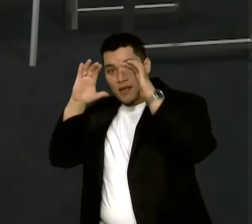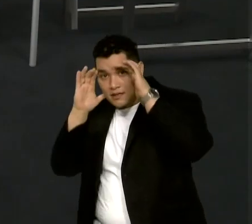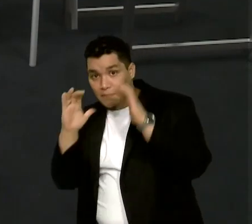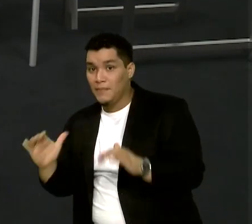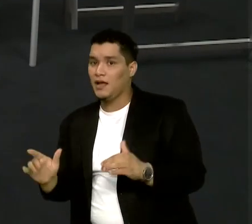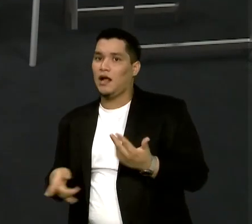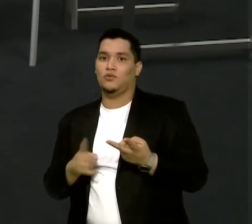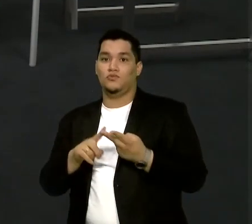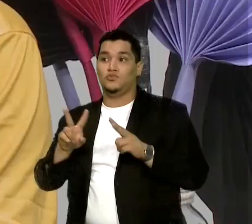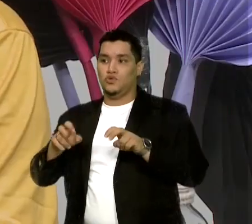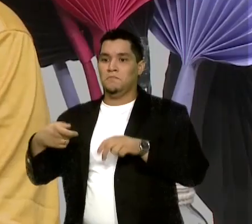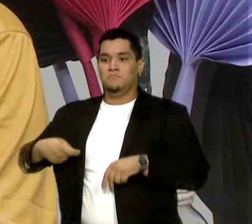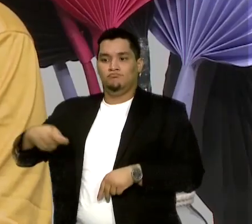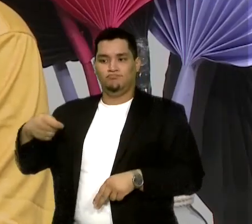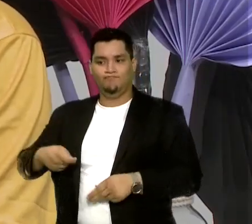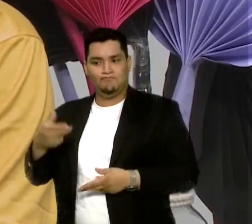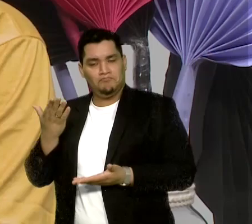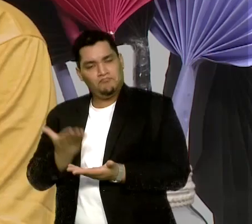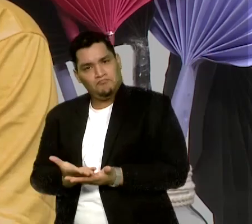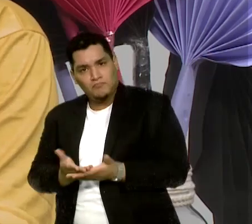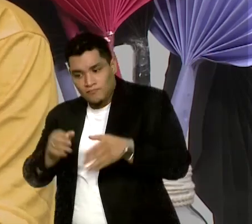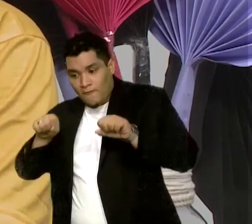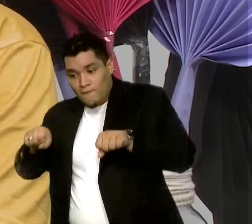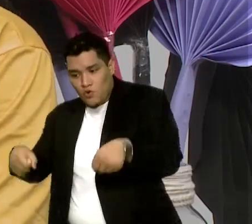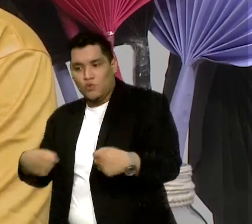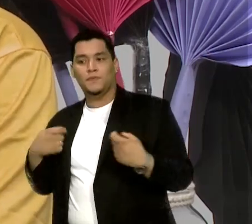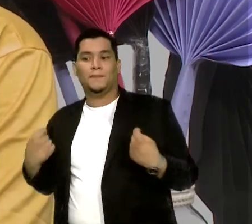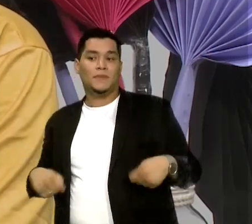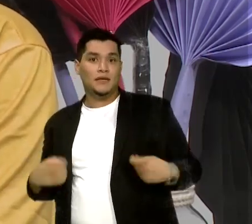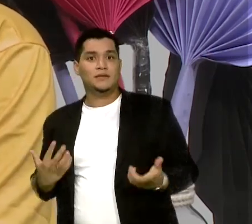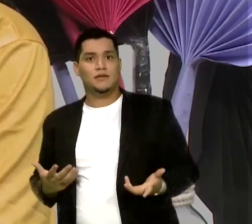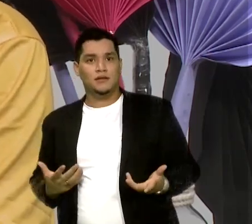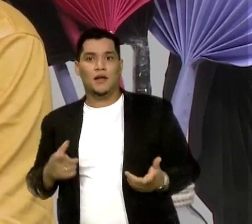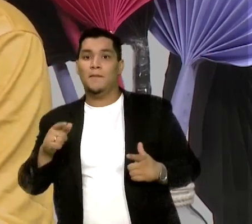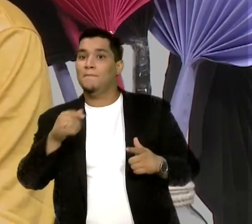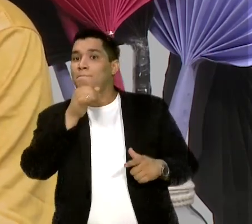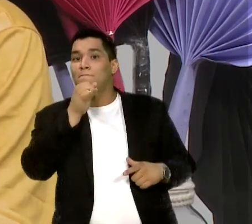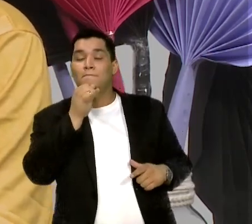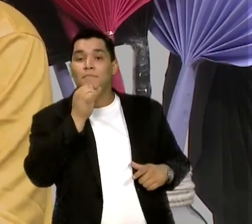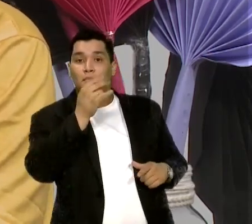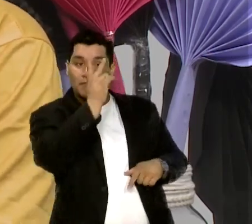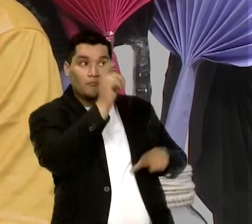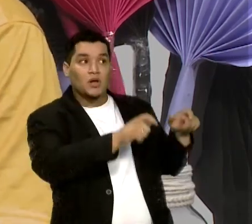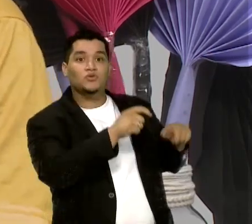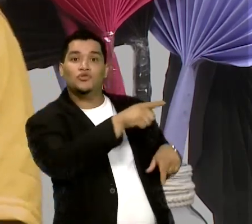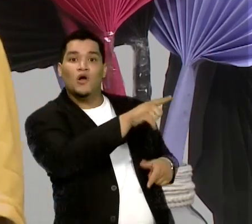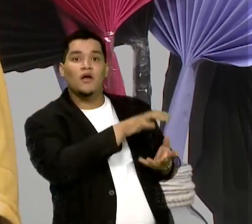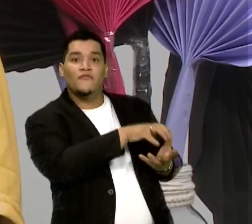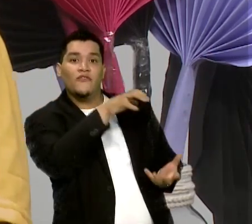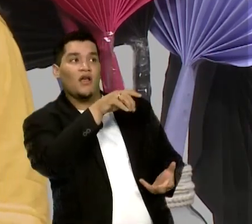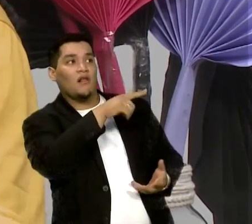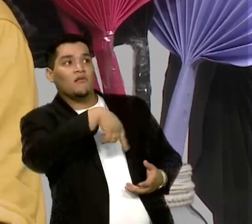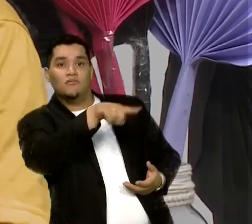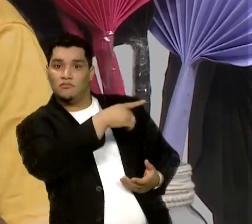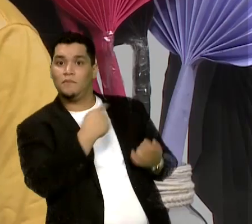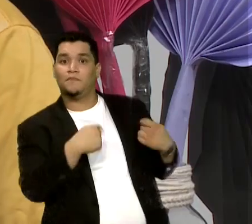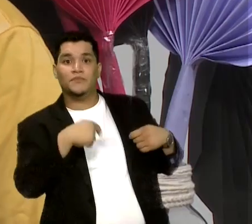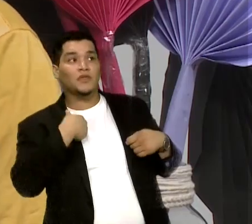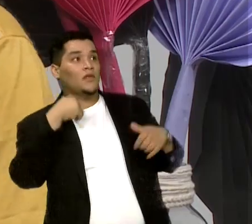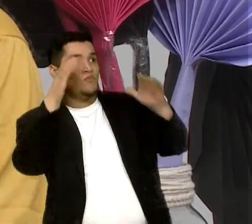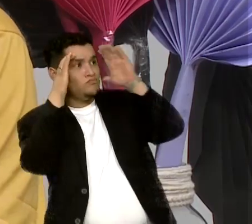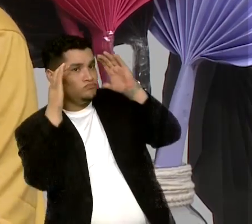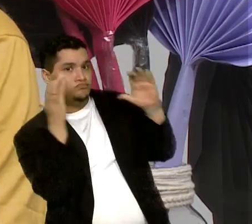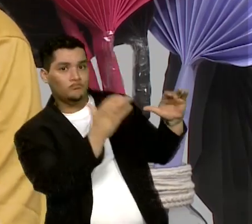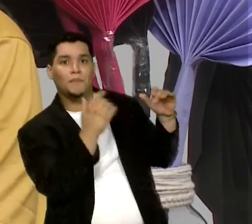disciplina a eles. Que eles têm que entender que temos que respeitar os mais velhos. Como a dona Raimunda fala,